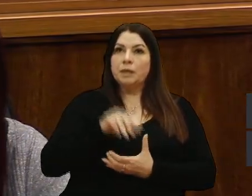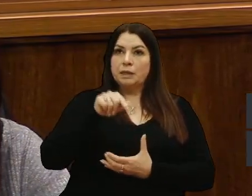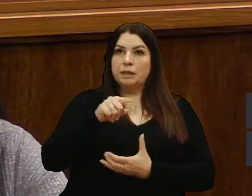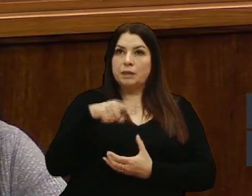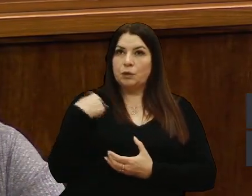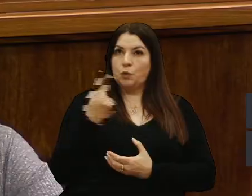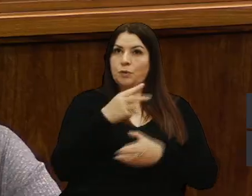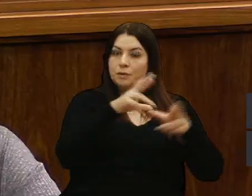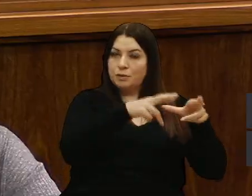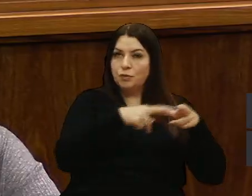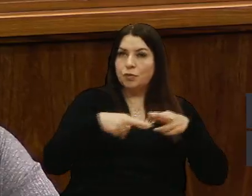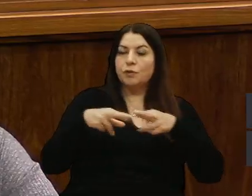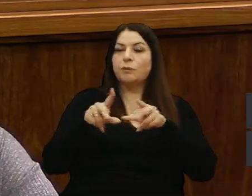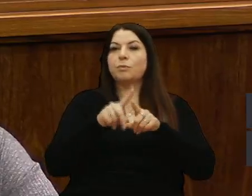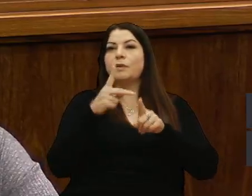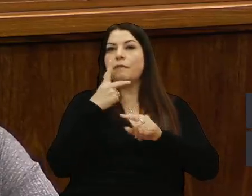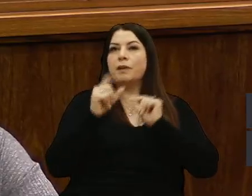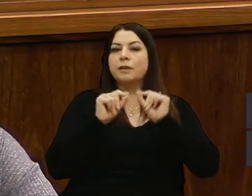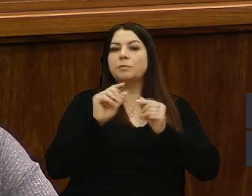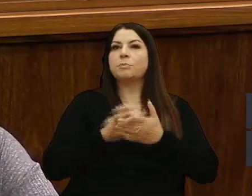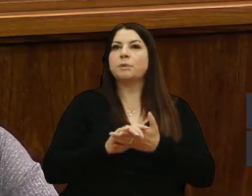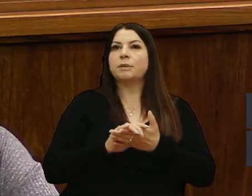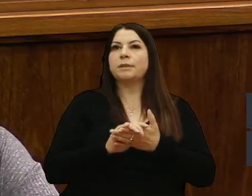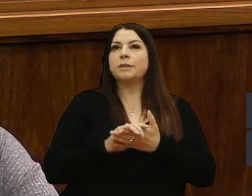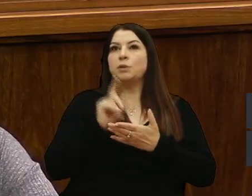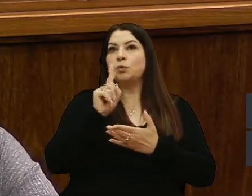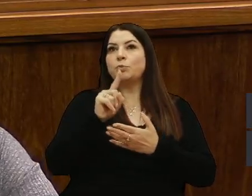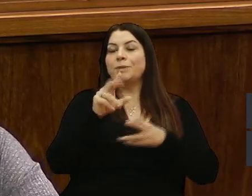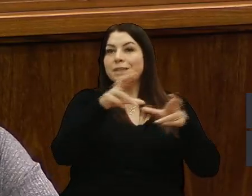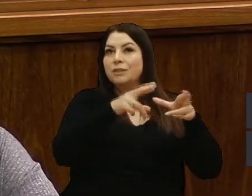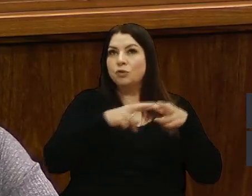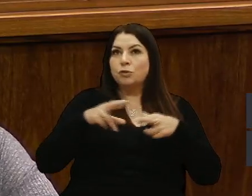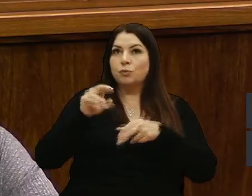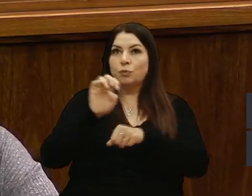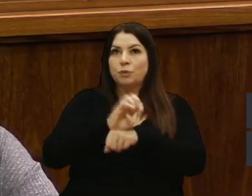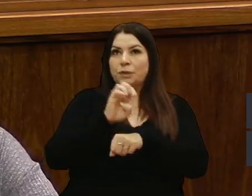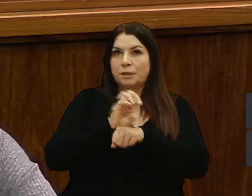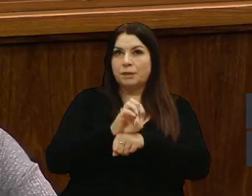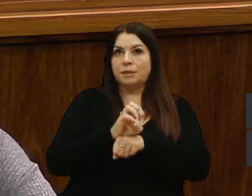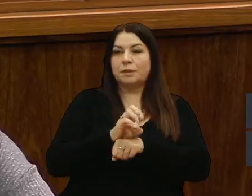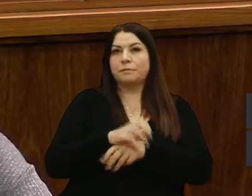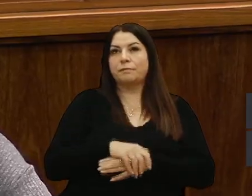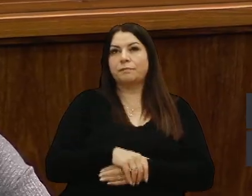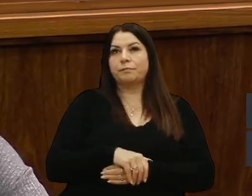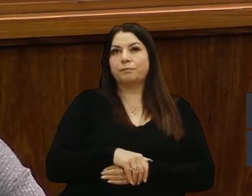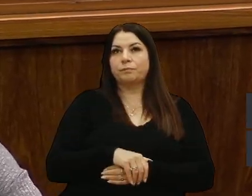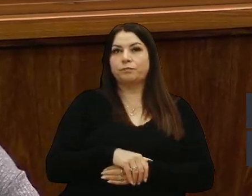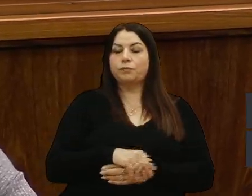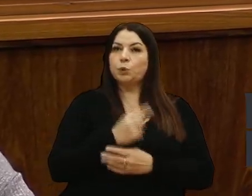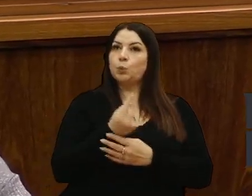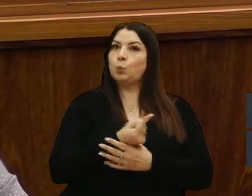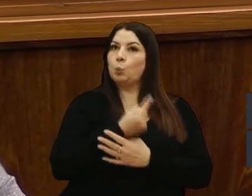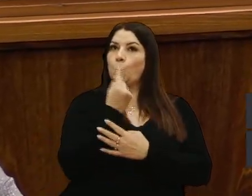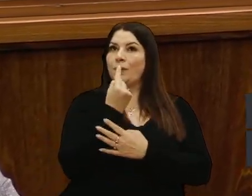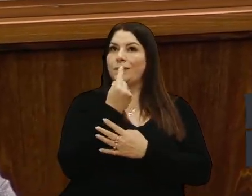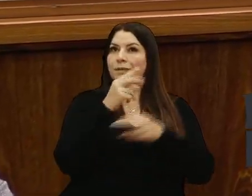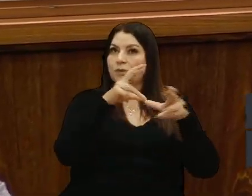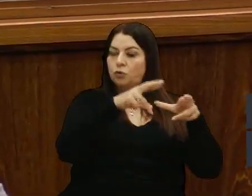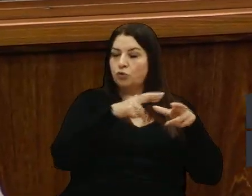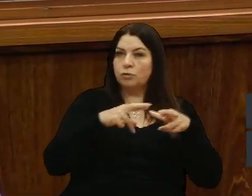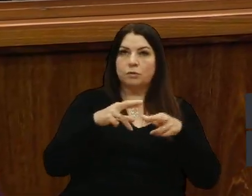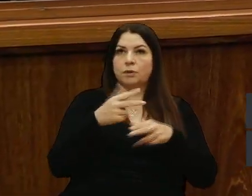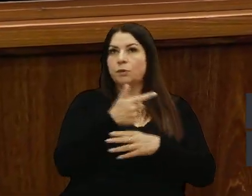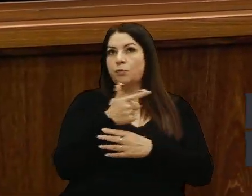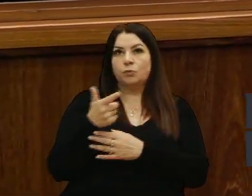nossa região, a gente está falando de uma das regiões do estado que era a única região que